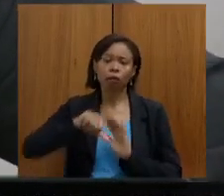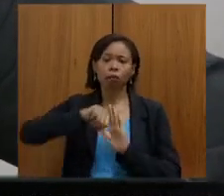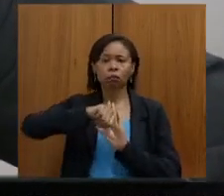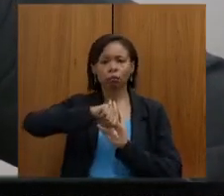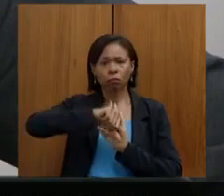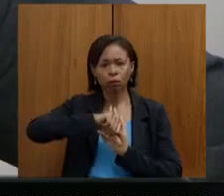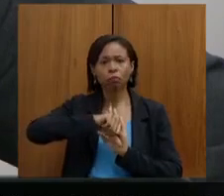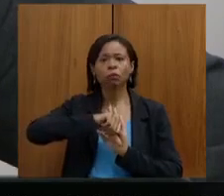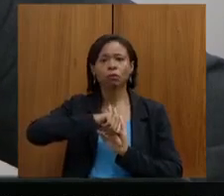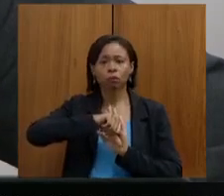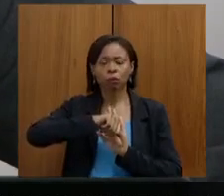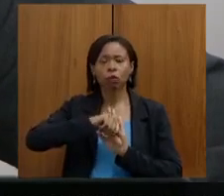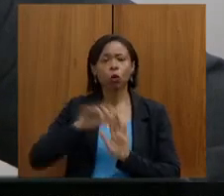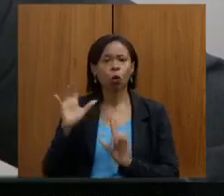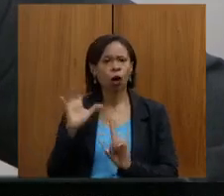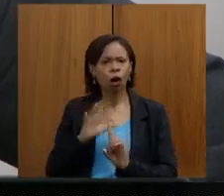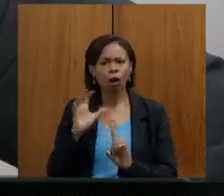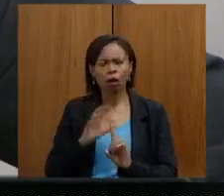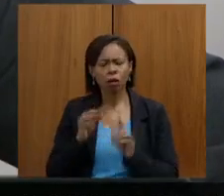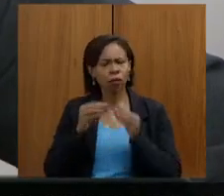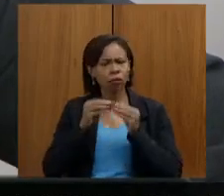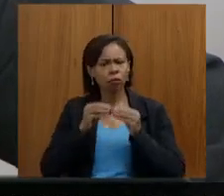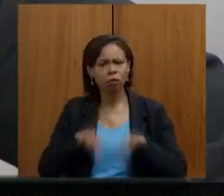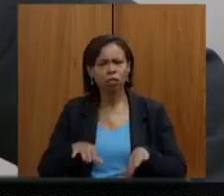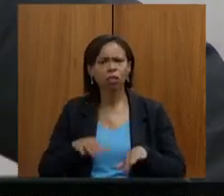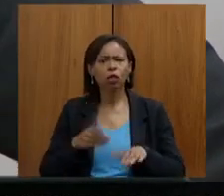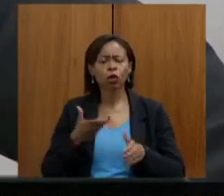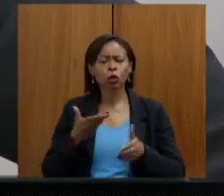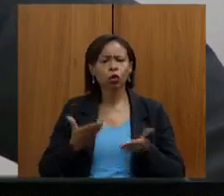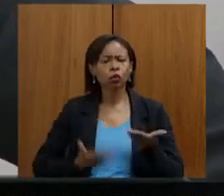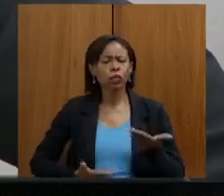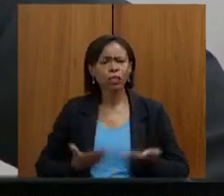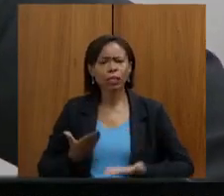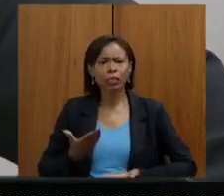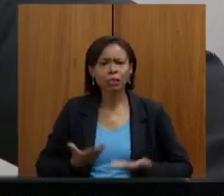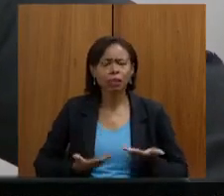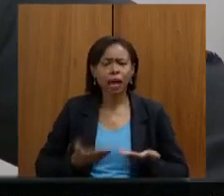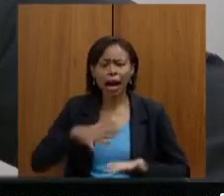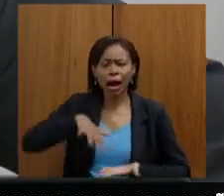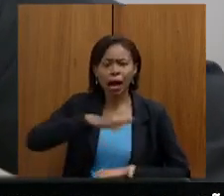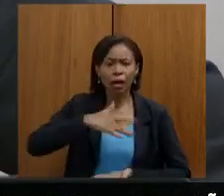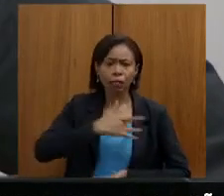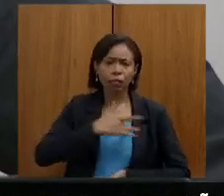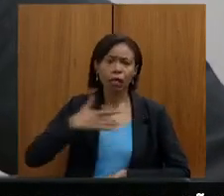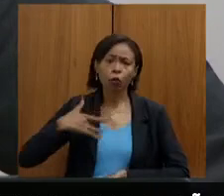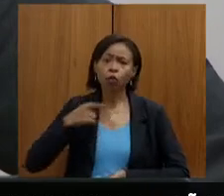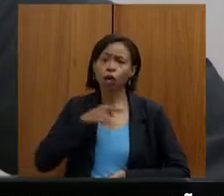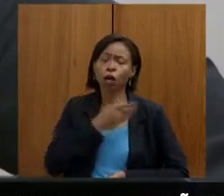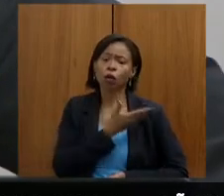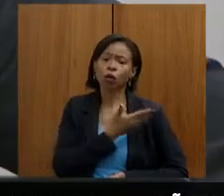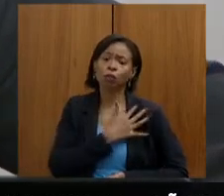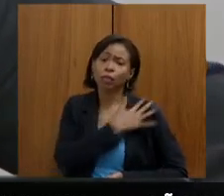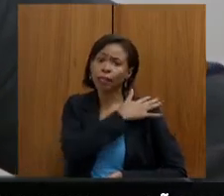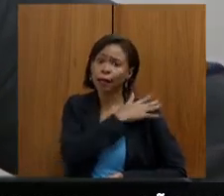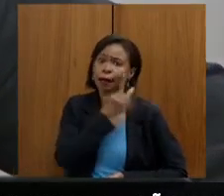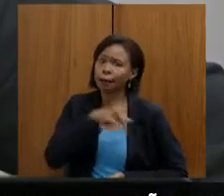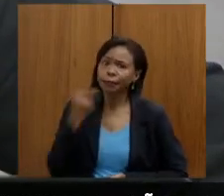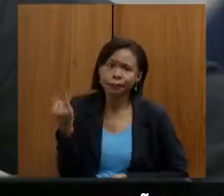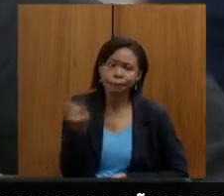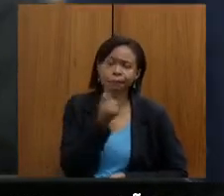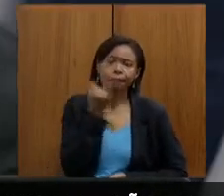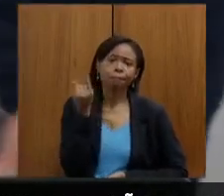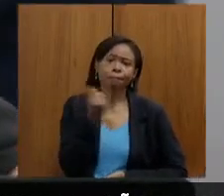reflexo na na prestação do serviço de saúde aos nossos militares é fundamental é a grande